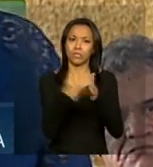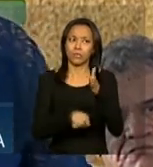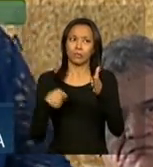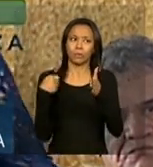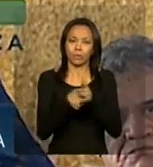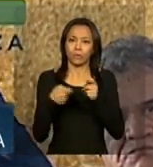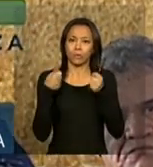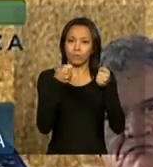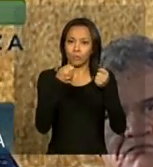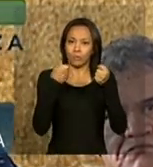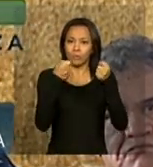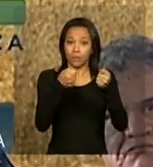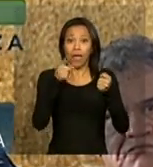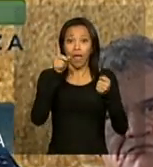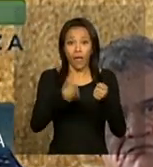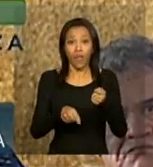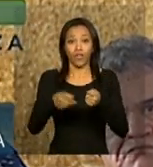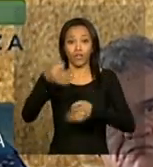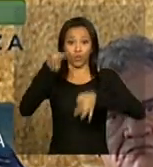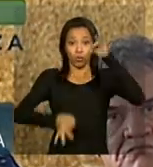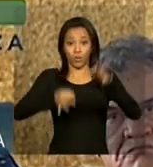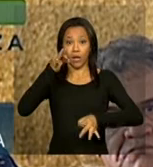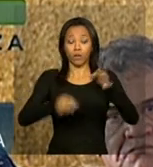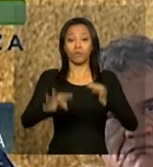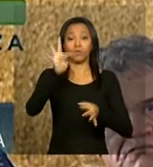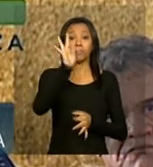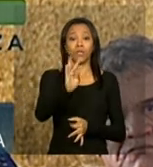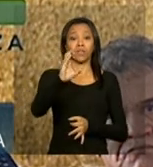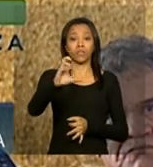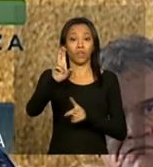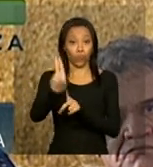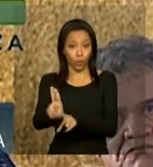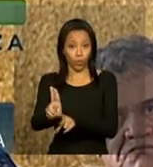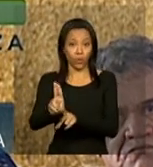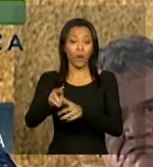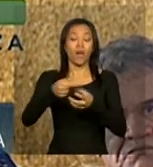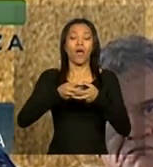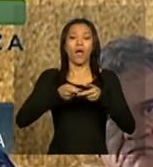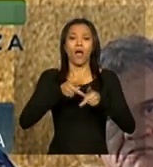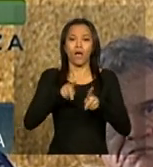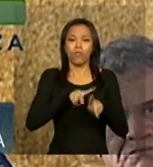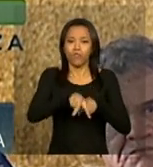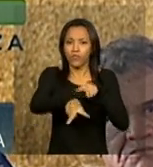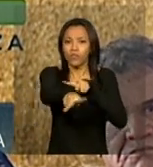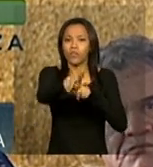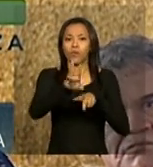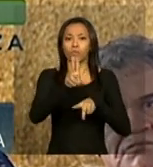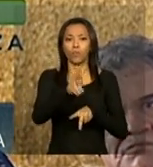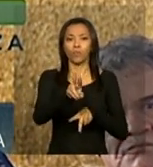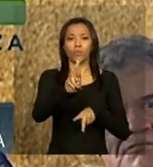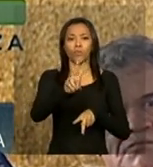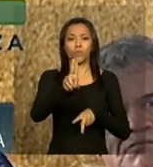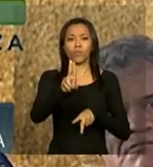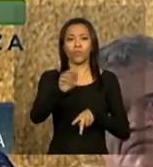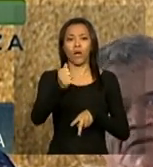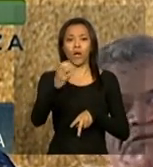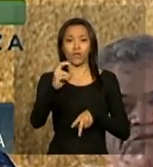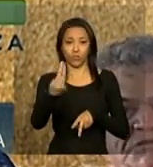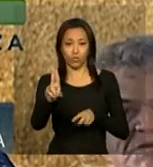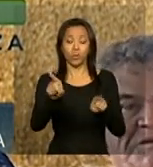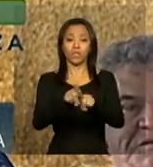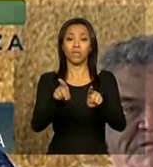é julgado no TCU a ferrovia Uruaçu-Lucas do Rio Verde, que um dia...